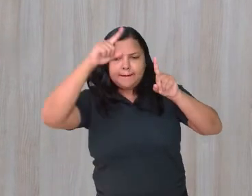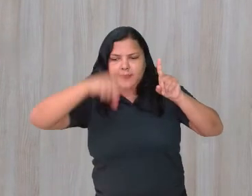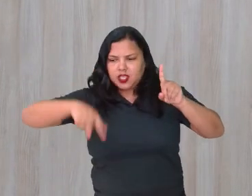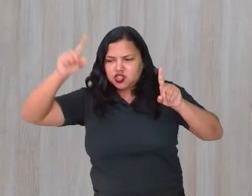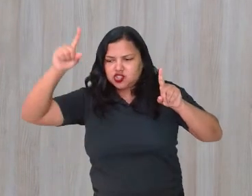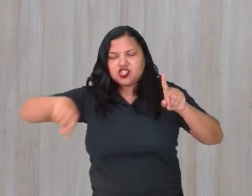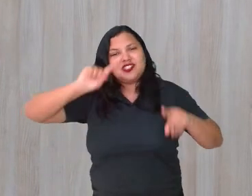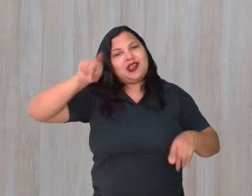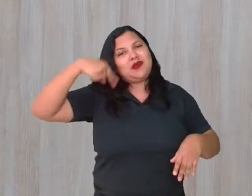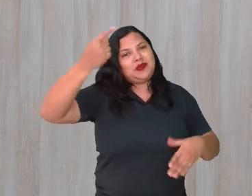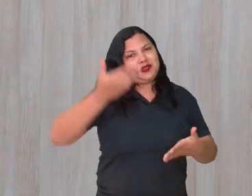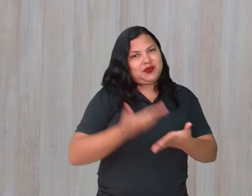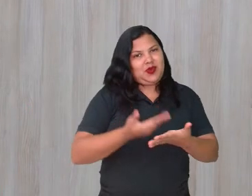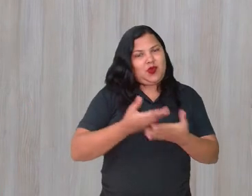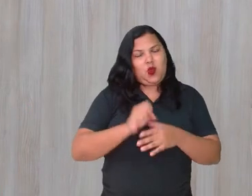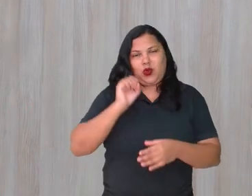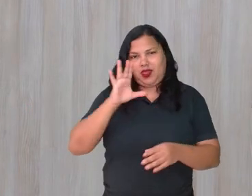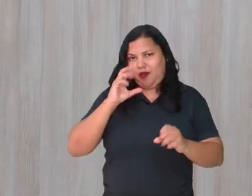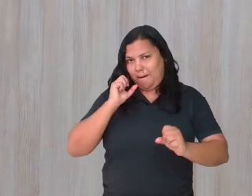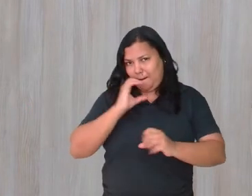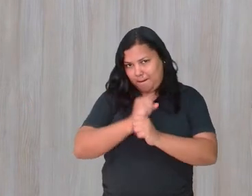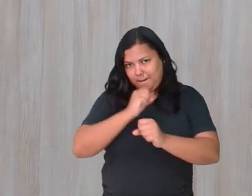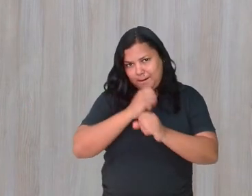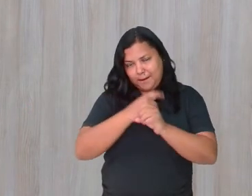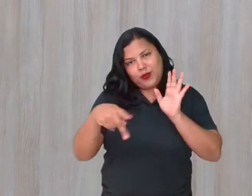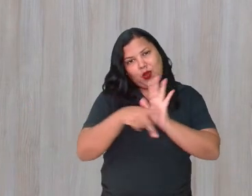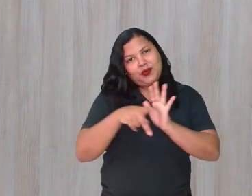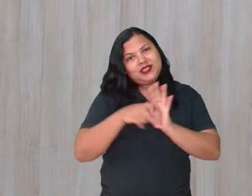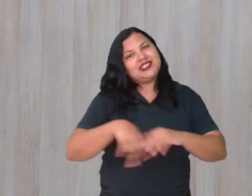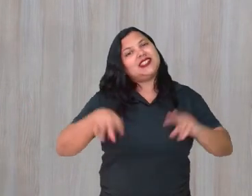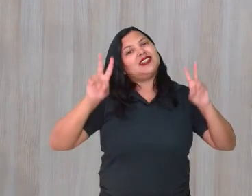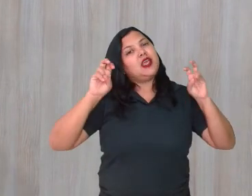na próxima aula sobre o cálculo das probabilidades, tá certo?